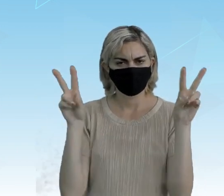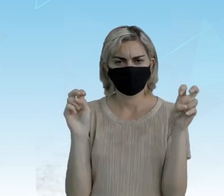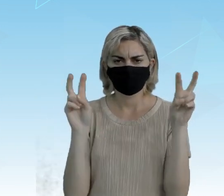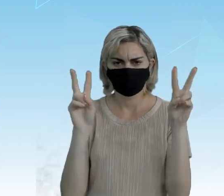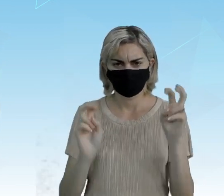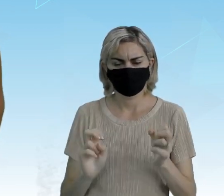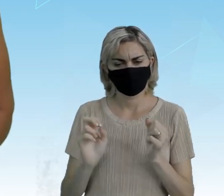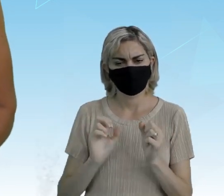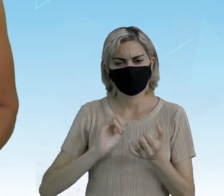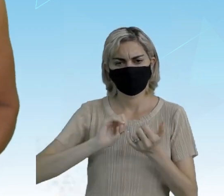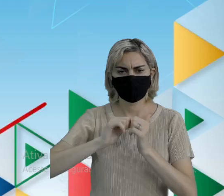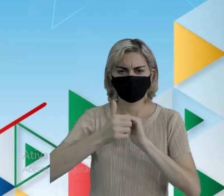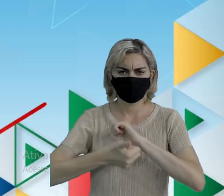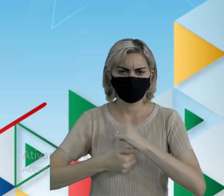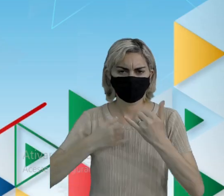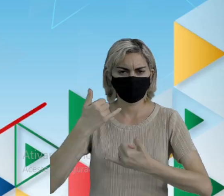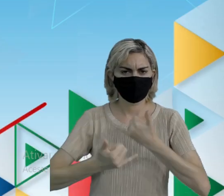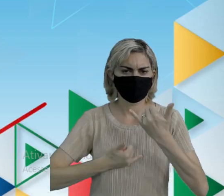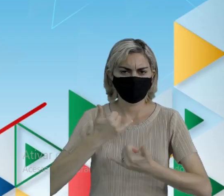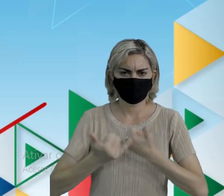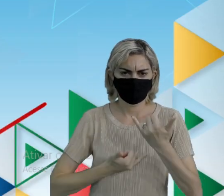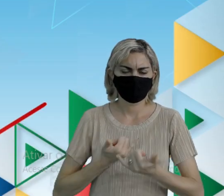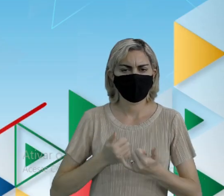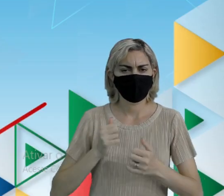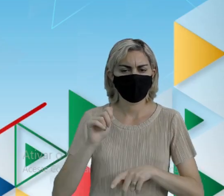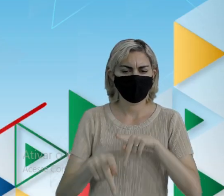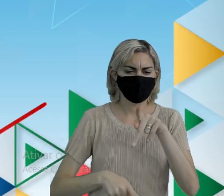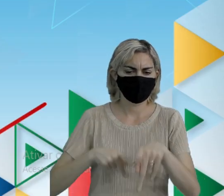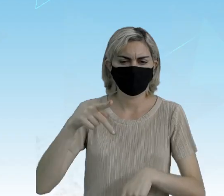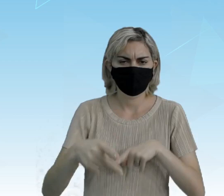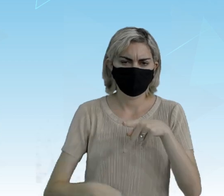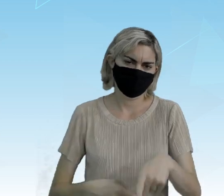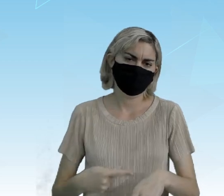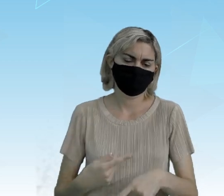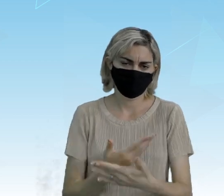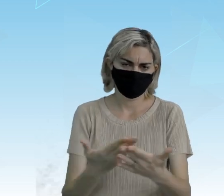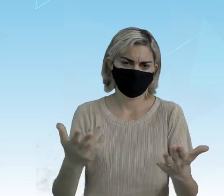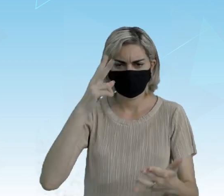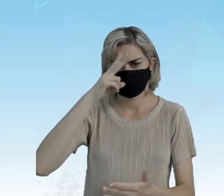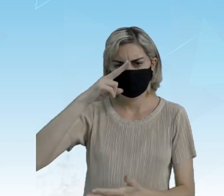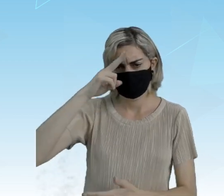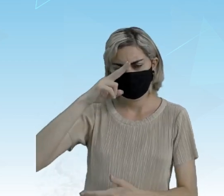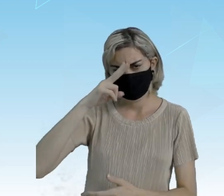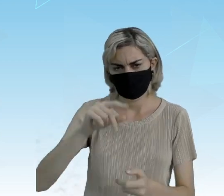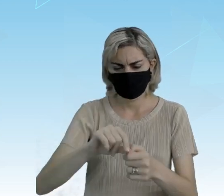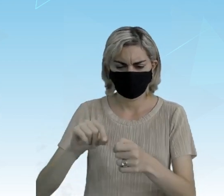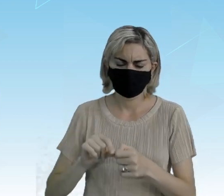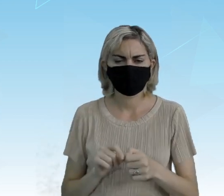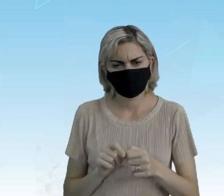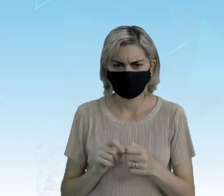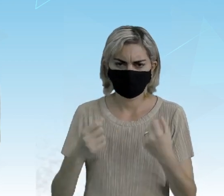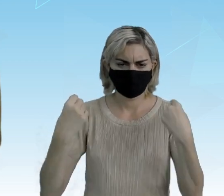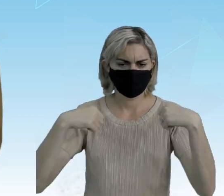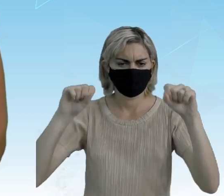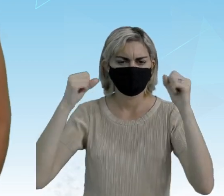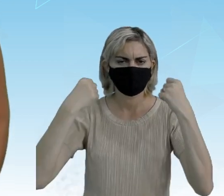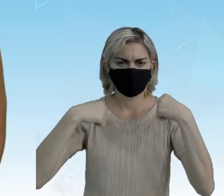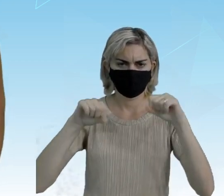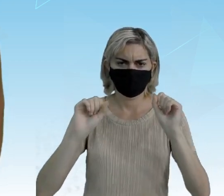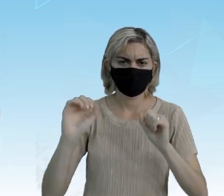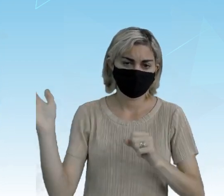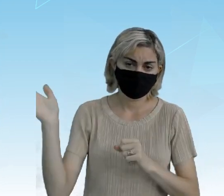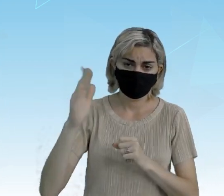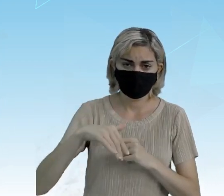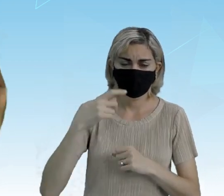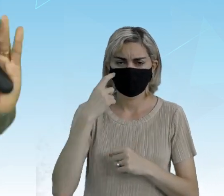temática Jogos e Brincadeiras Populares. Vocês lembram? Vocês fazem que só na Educação Física, não é? Vamos